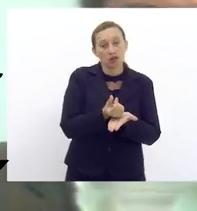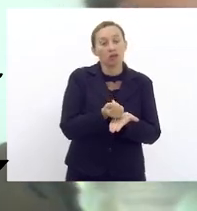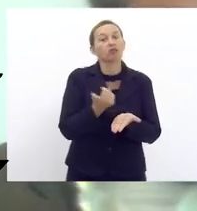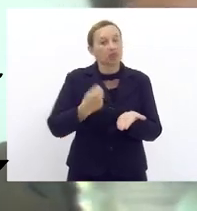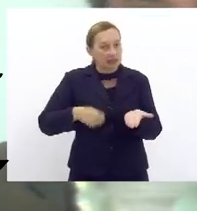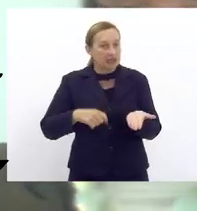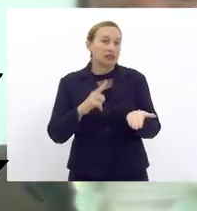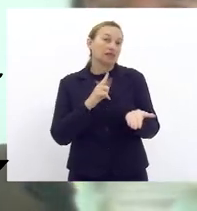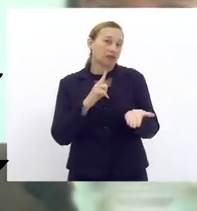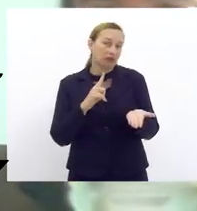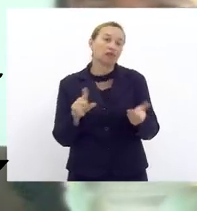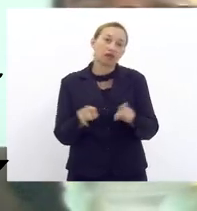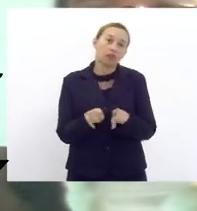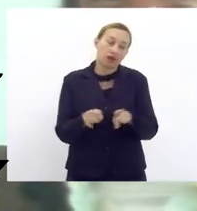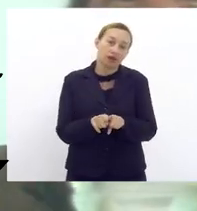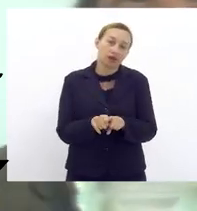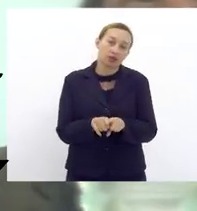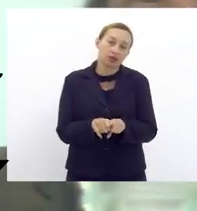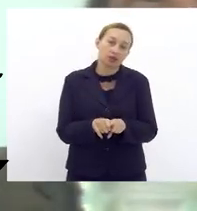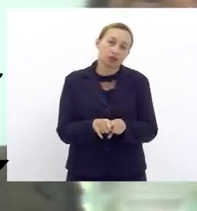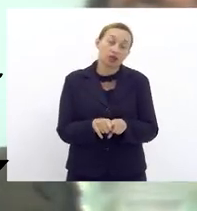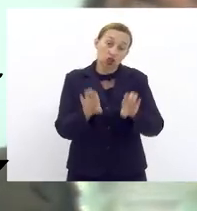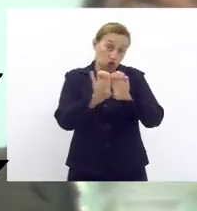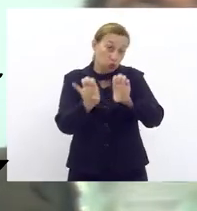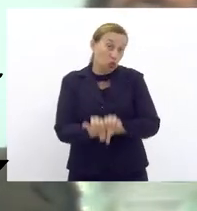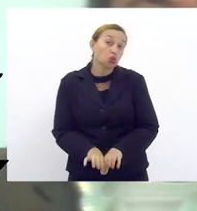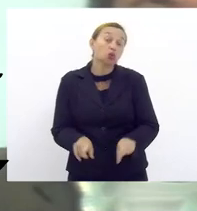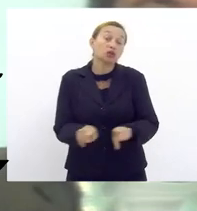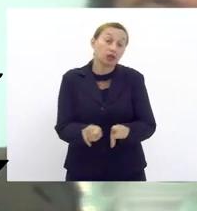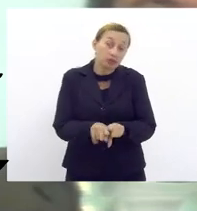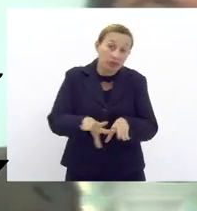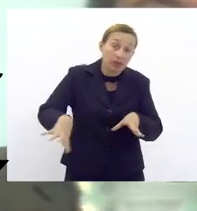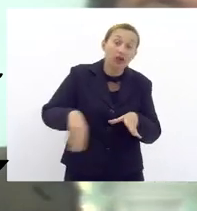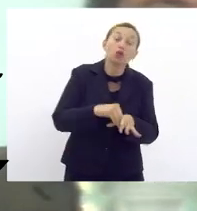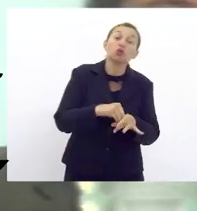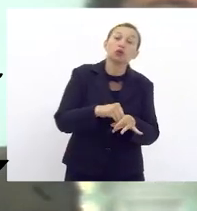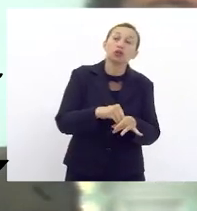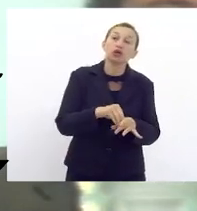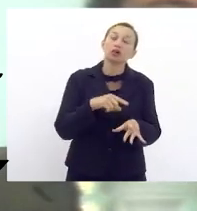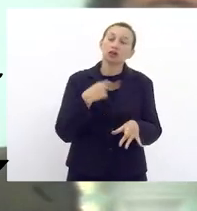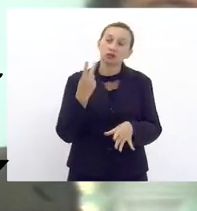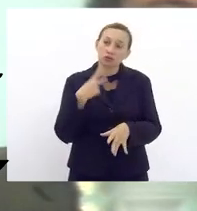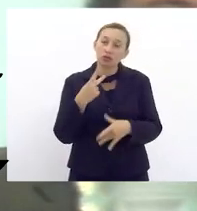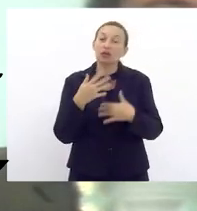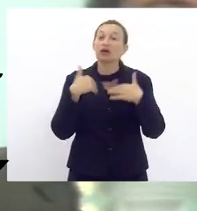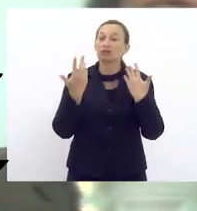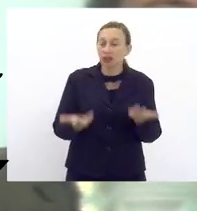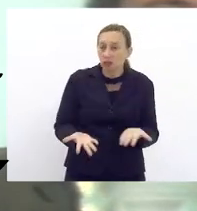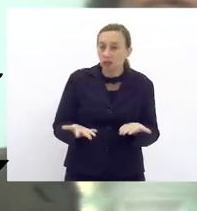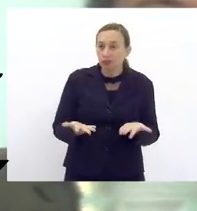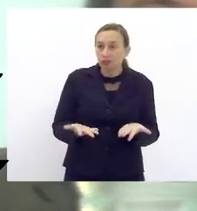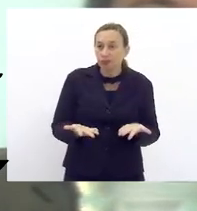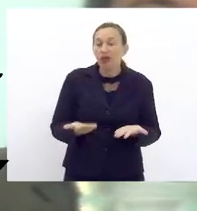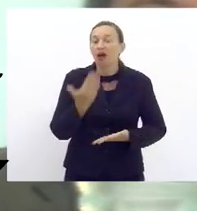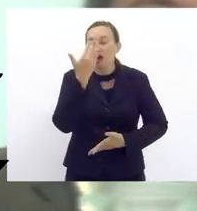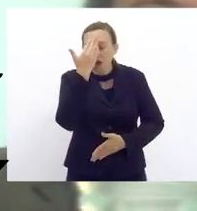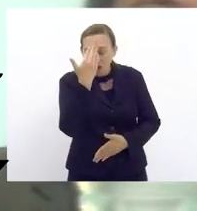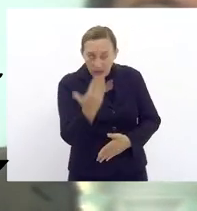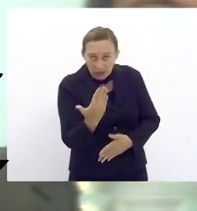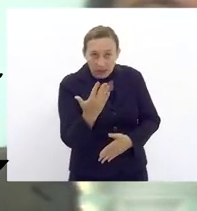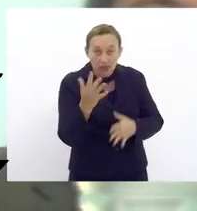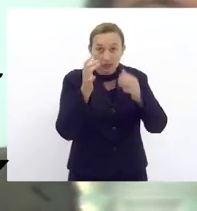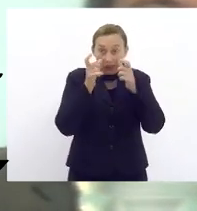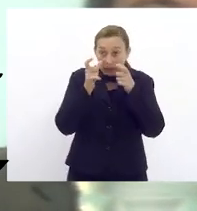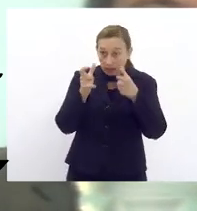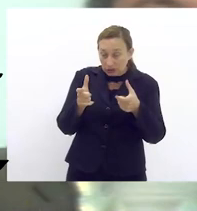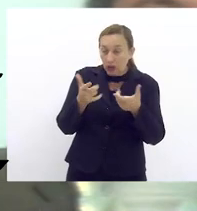tiver verba se não tiver estrutura para implementar a nossa política então agradeço a